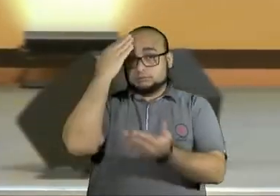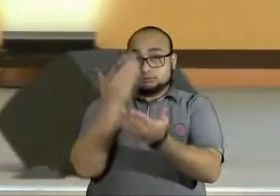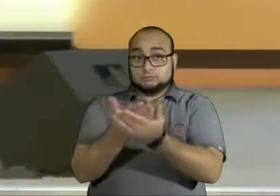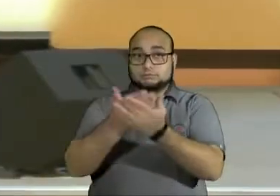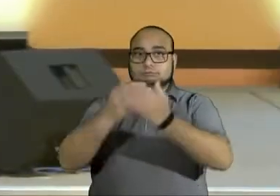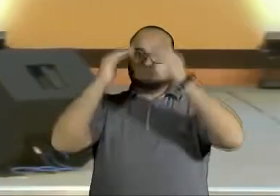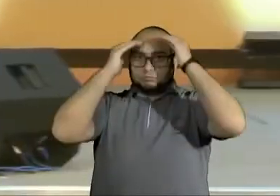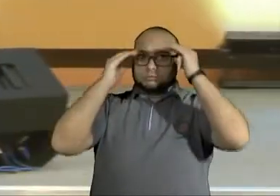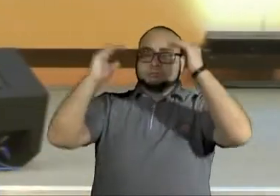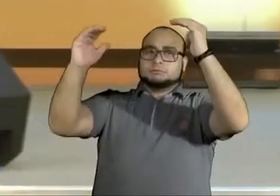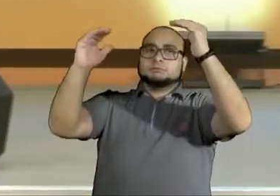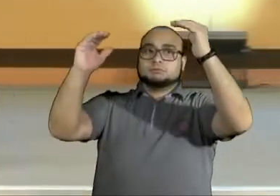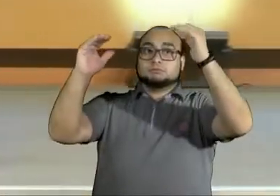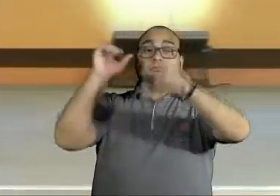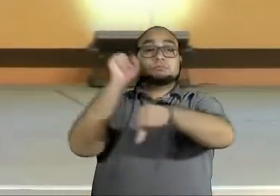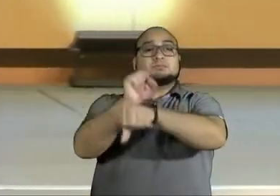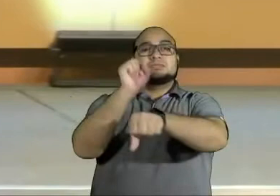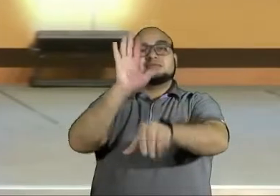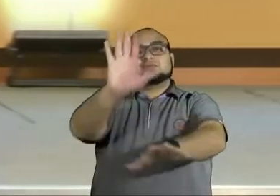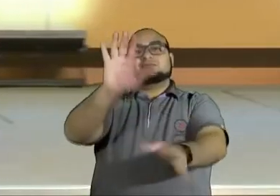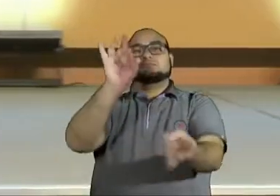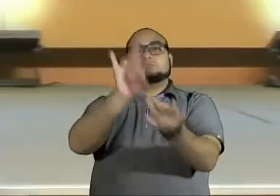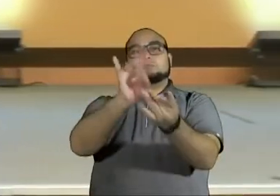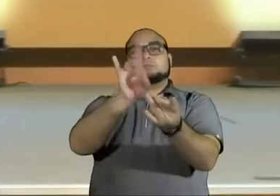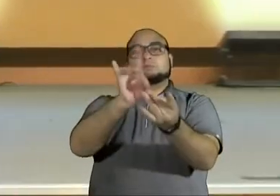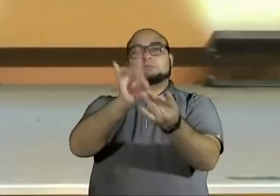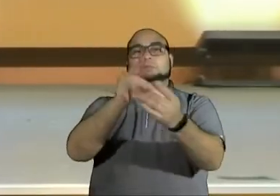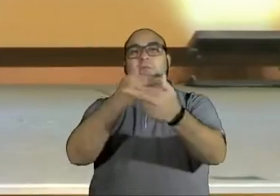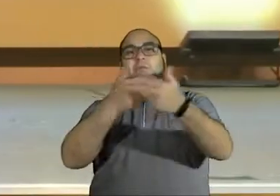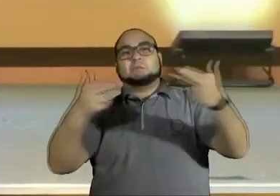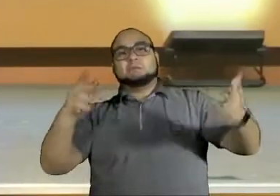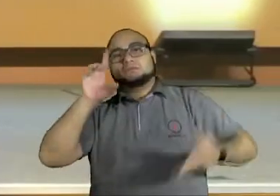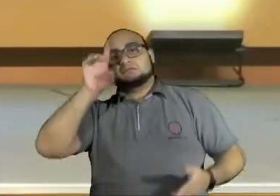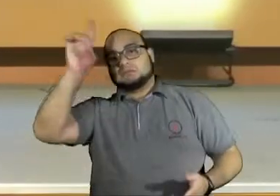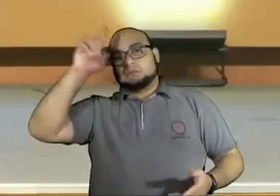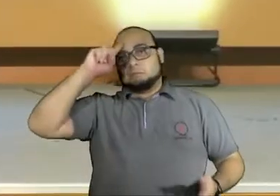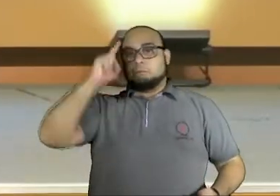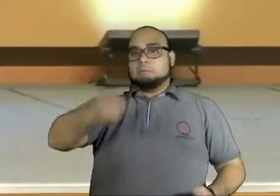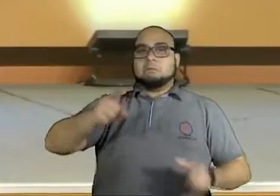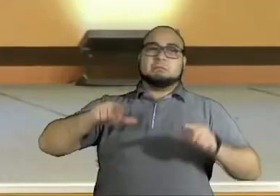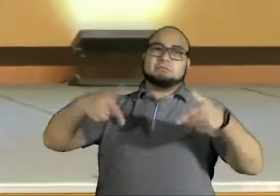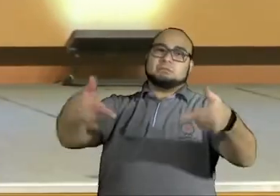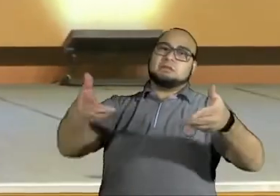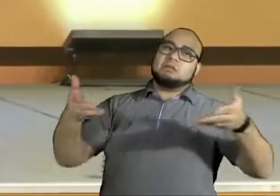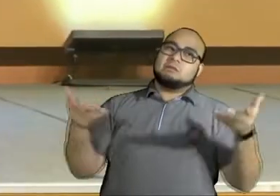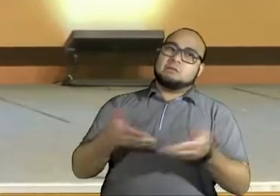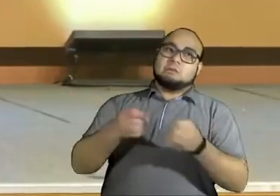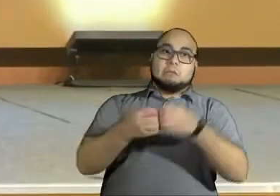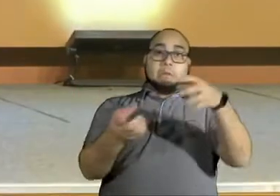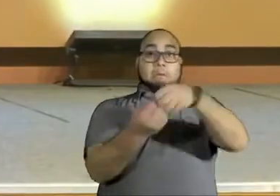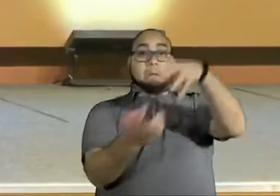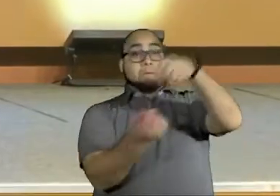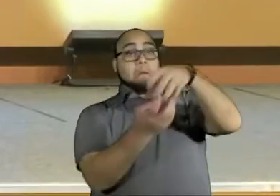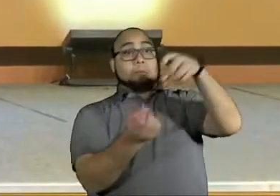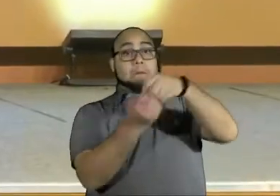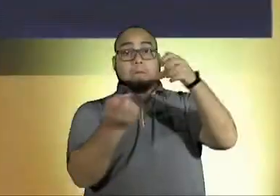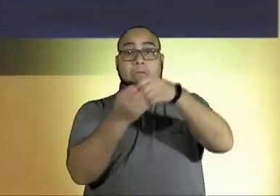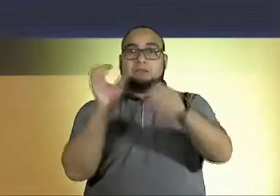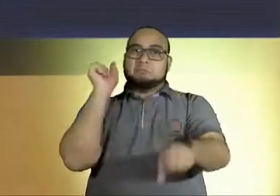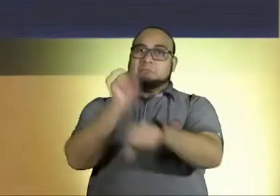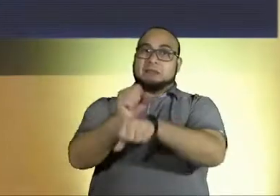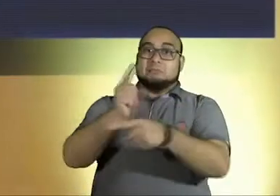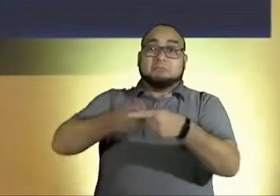Pare de espiritualizar as coisas que Deus já mandou você executar. Quantos milagres estão estacionados? Porque ao invés de confessar